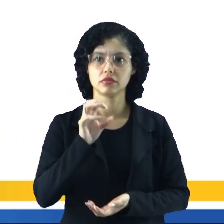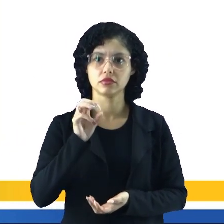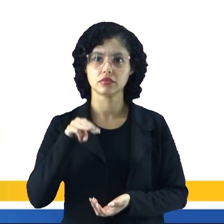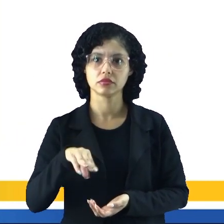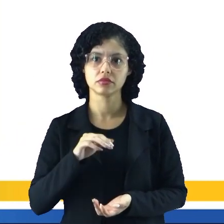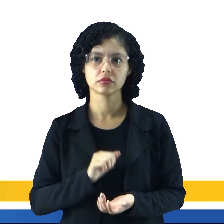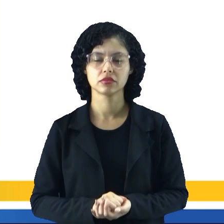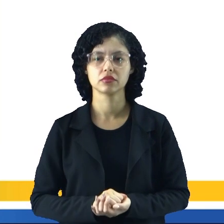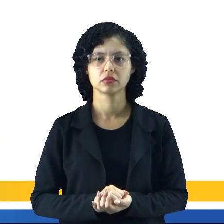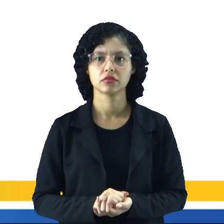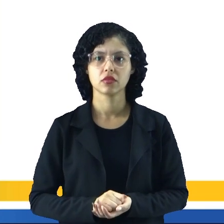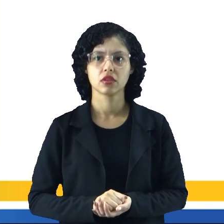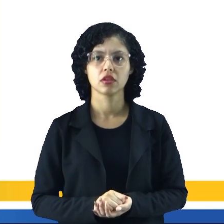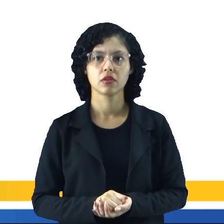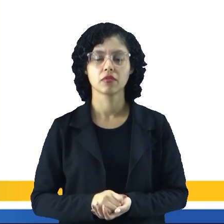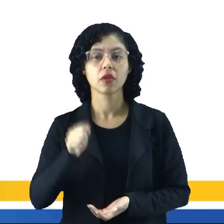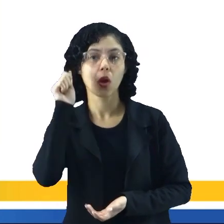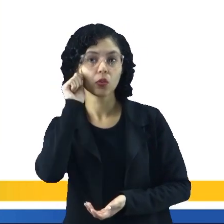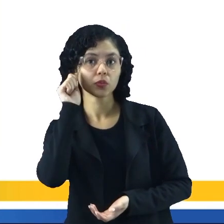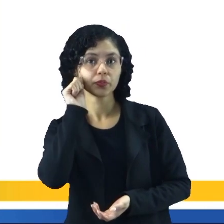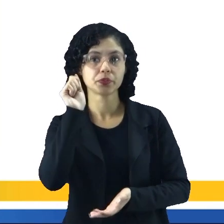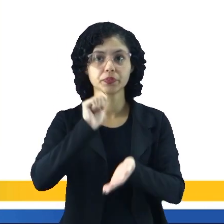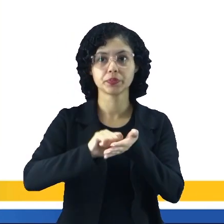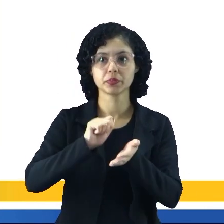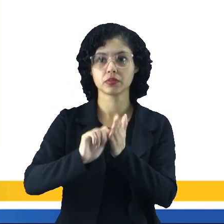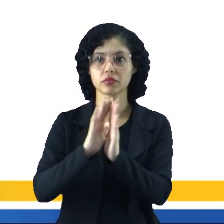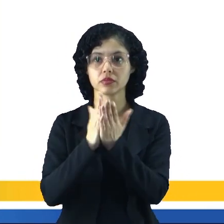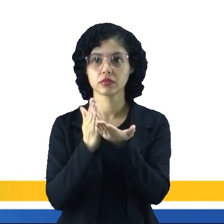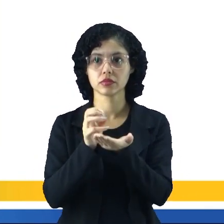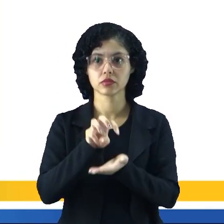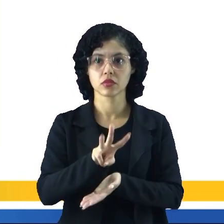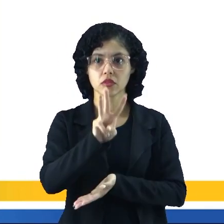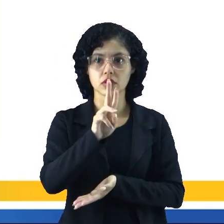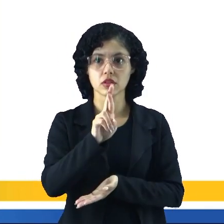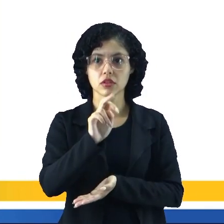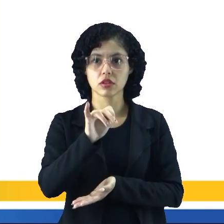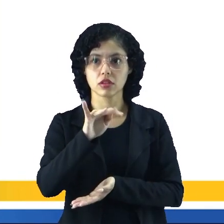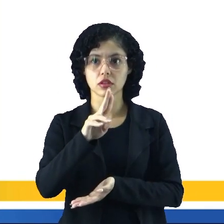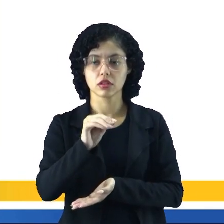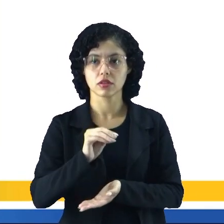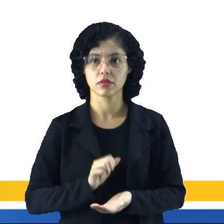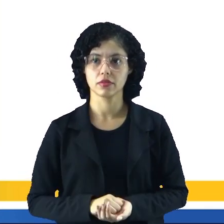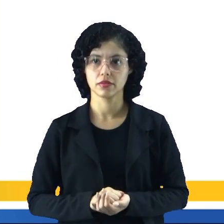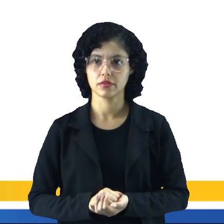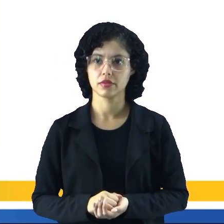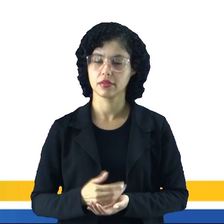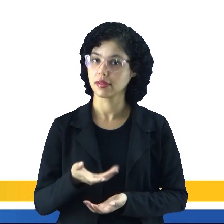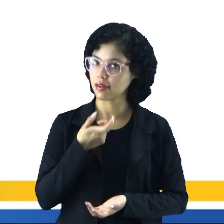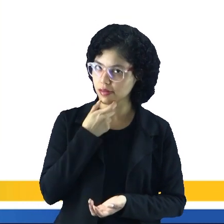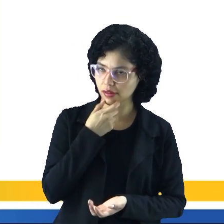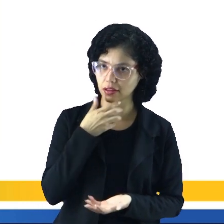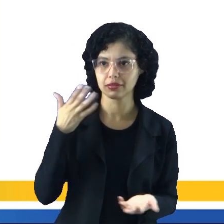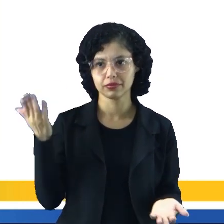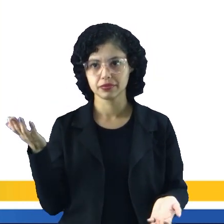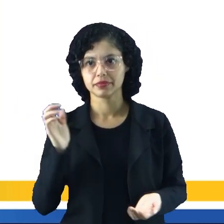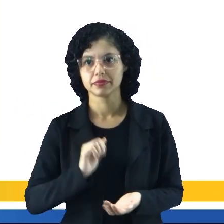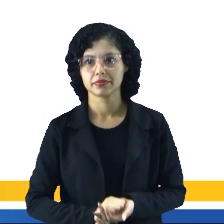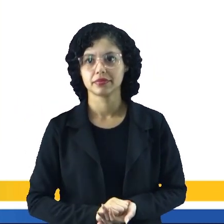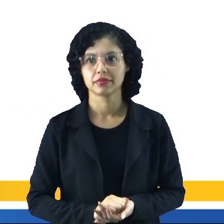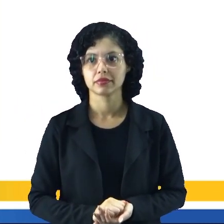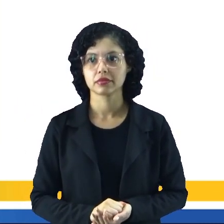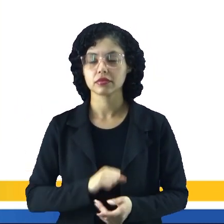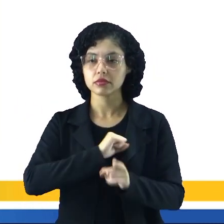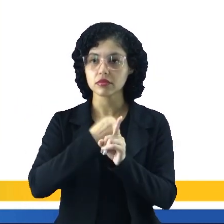estang autor do livro é right on the Roll é inglês tá pessoal vamos